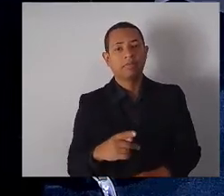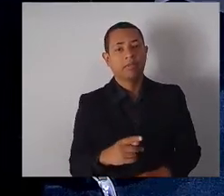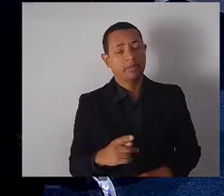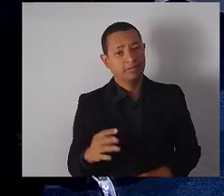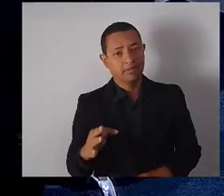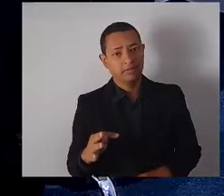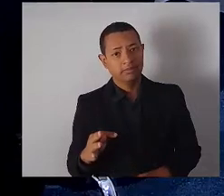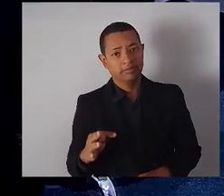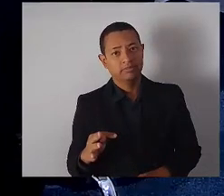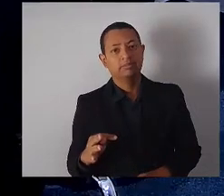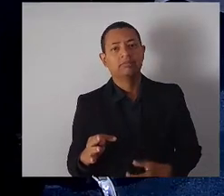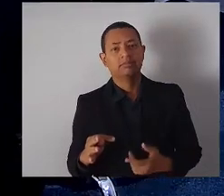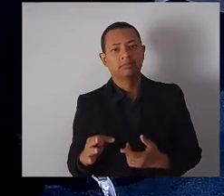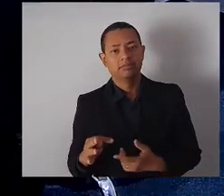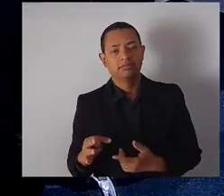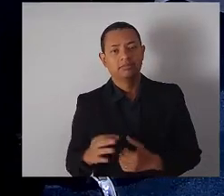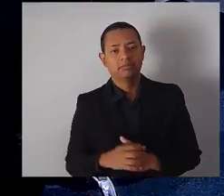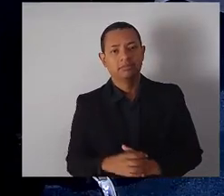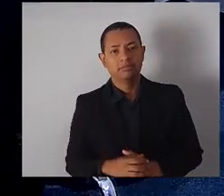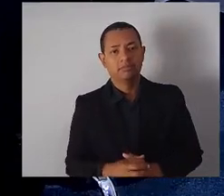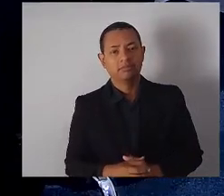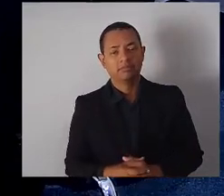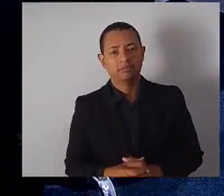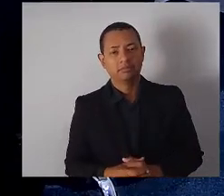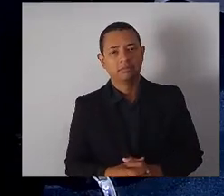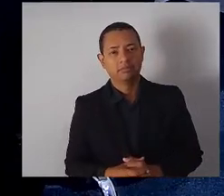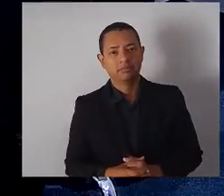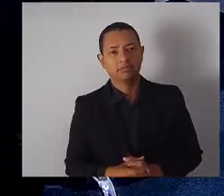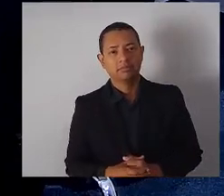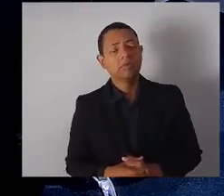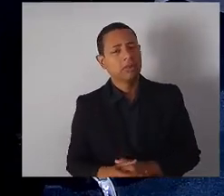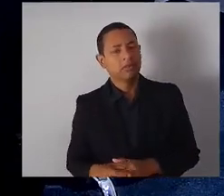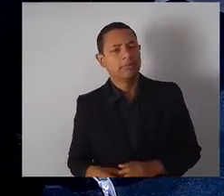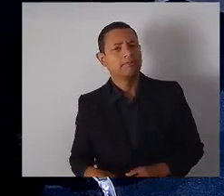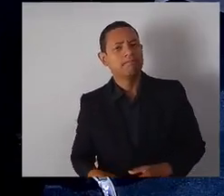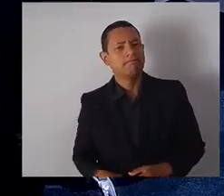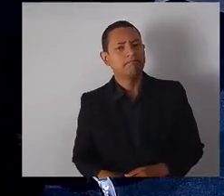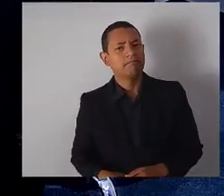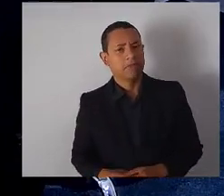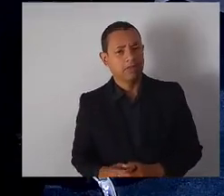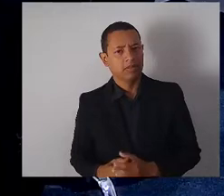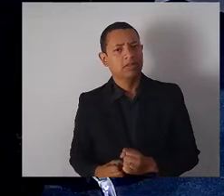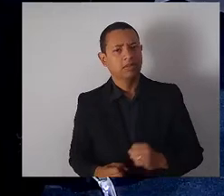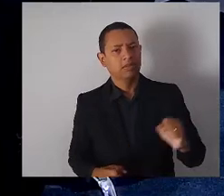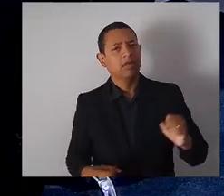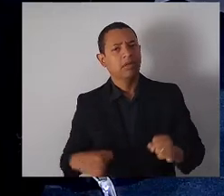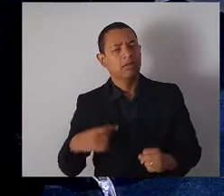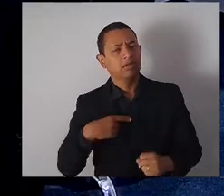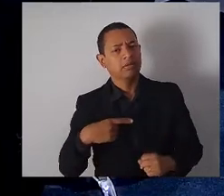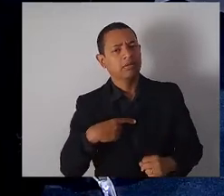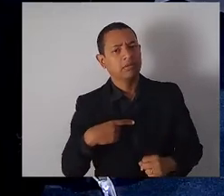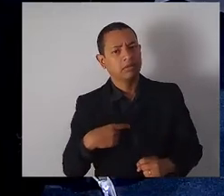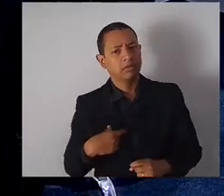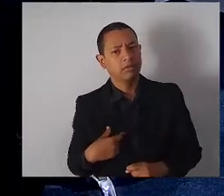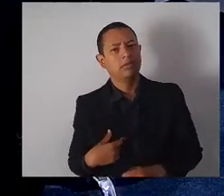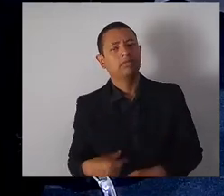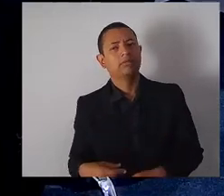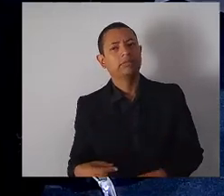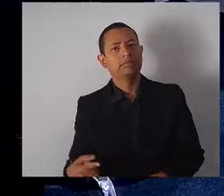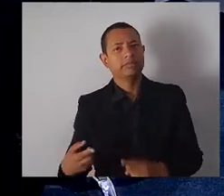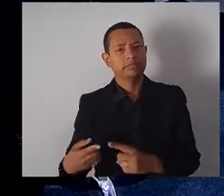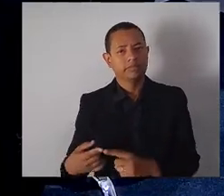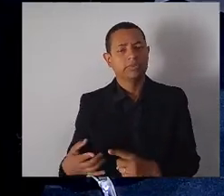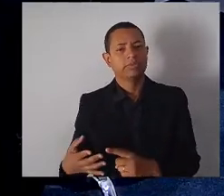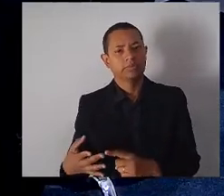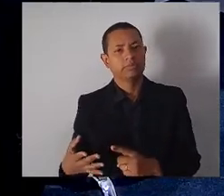aduz a ocorrência de litispendência, defendendo que existe identidade, mesmas partes, mesma causa de pedir,